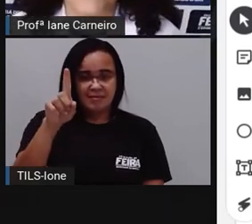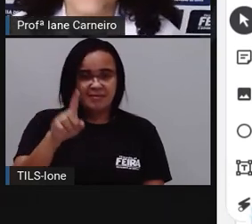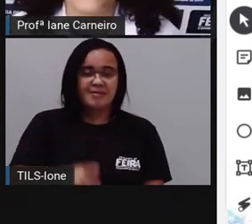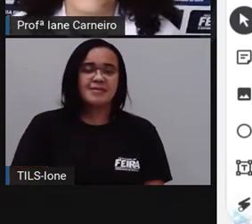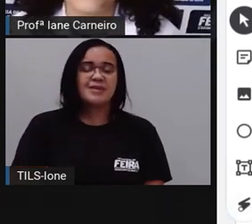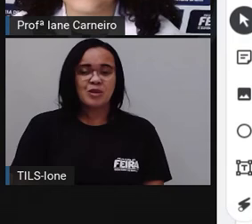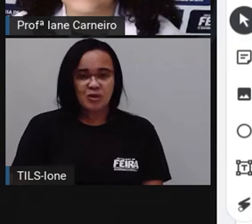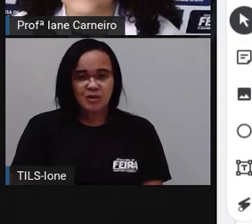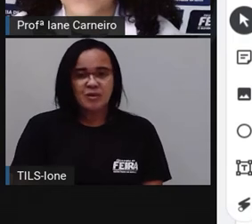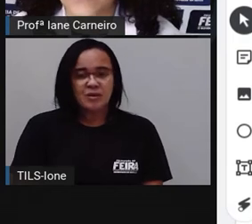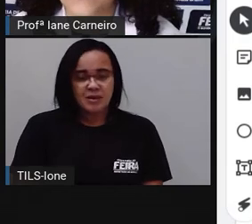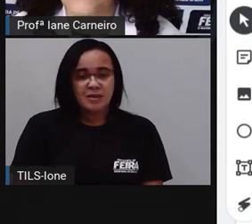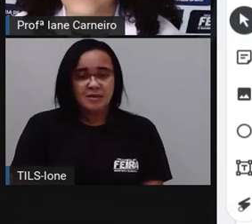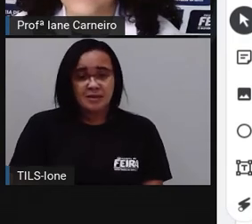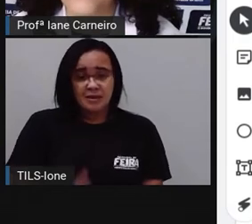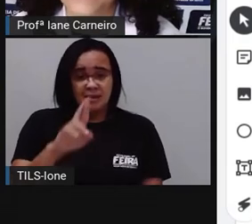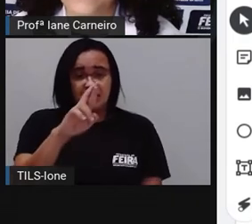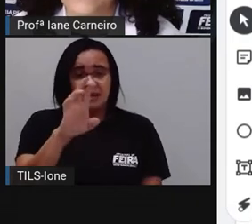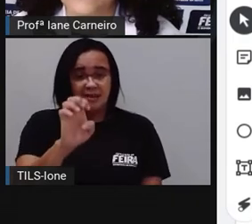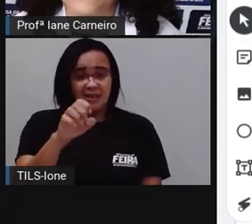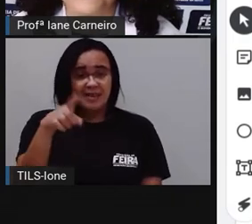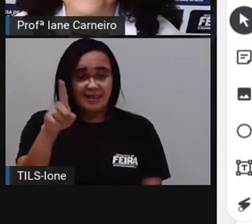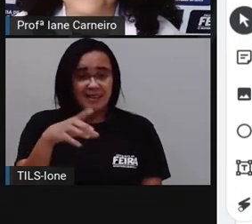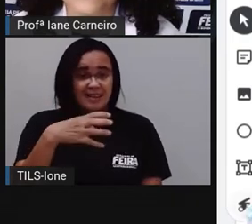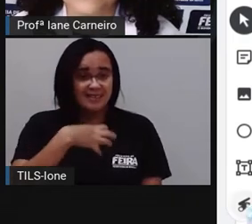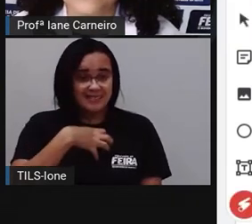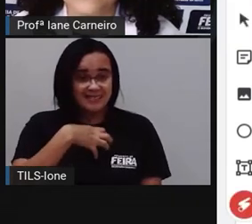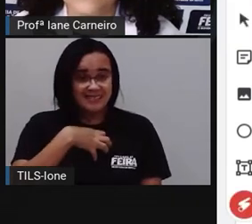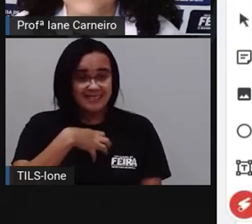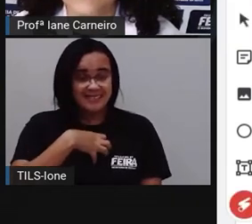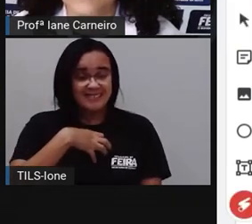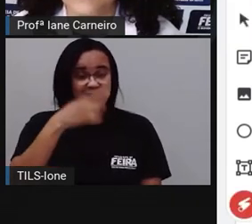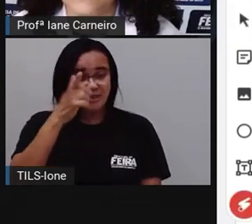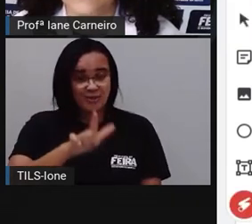Ré. Mais uma vez o som do ré. O ré e o é, ó.